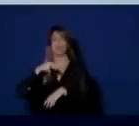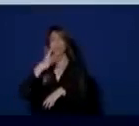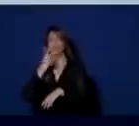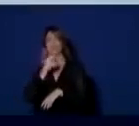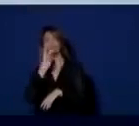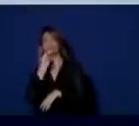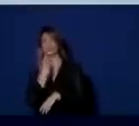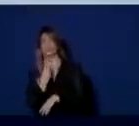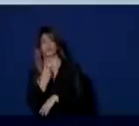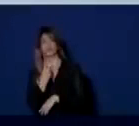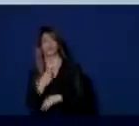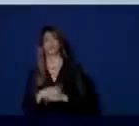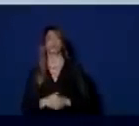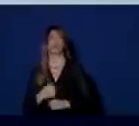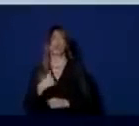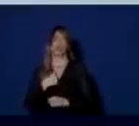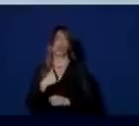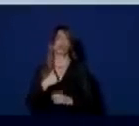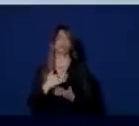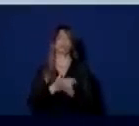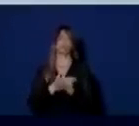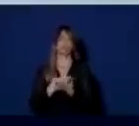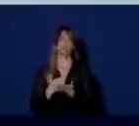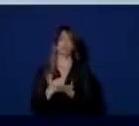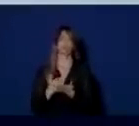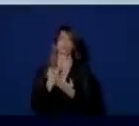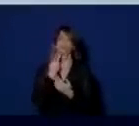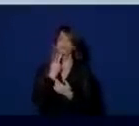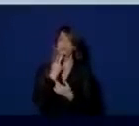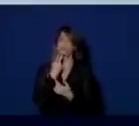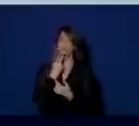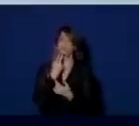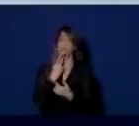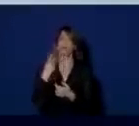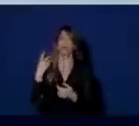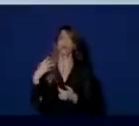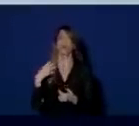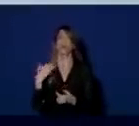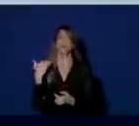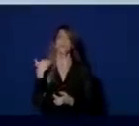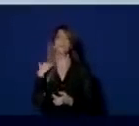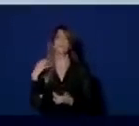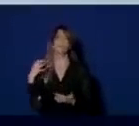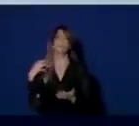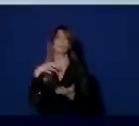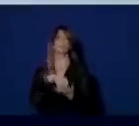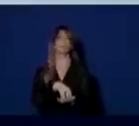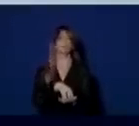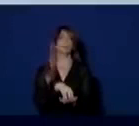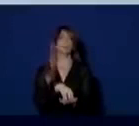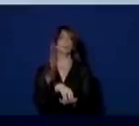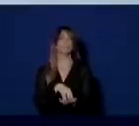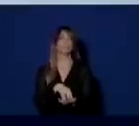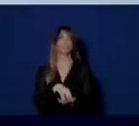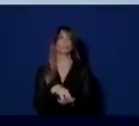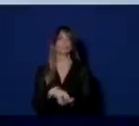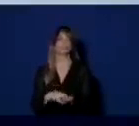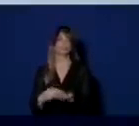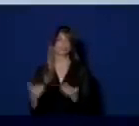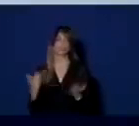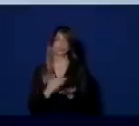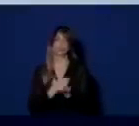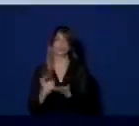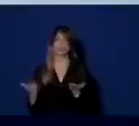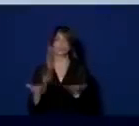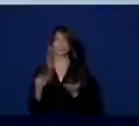2021, eu vou começar a criticar o Banco Central a partir de agora,